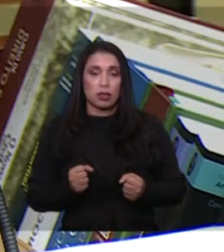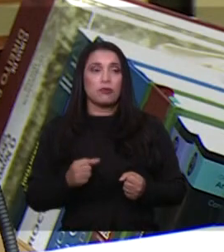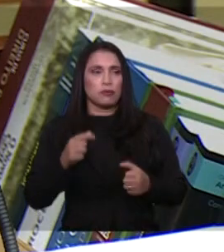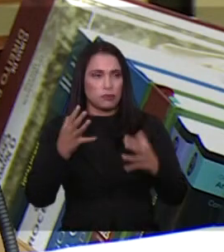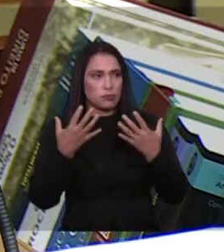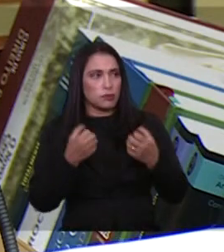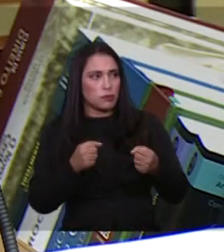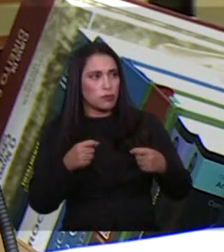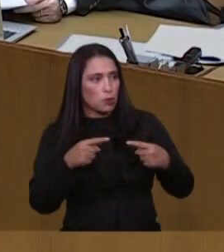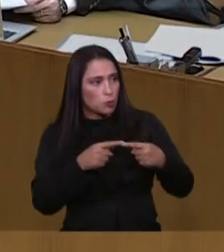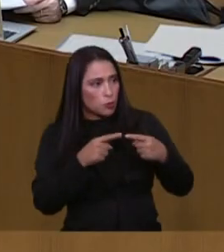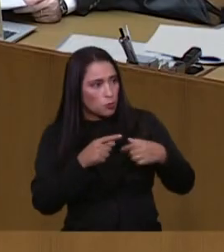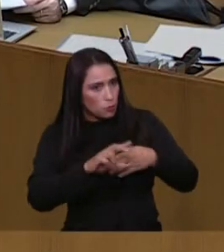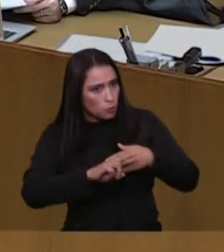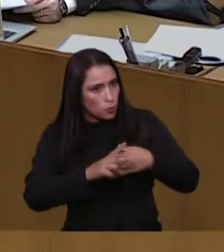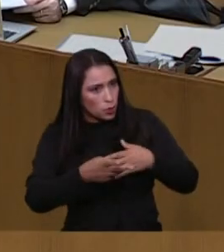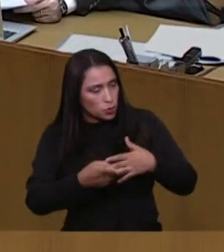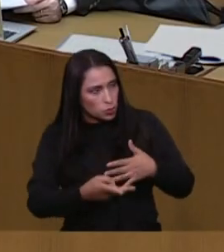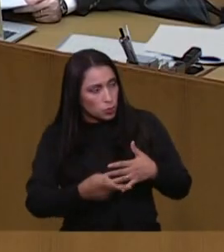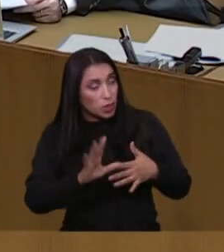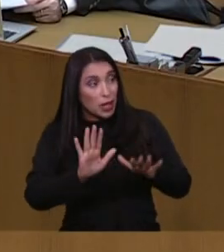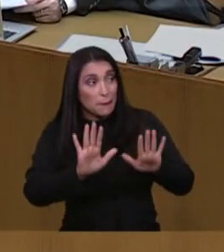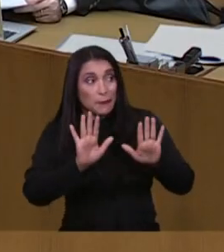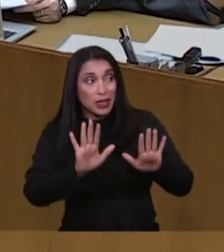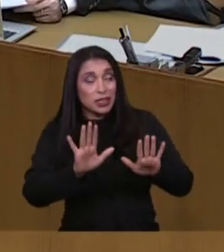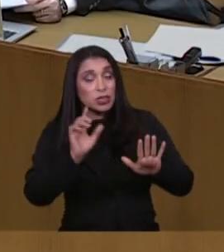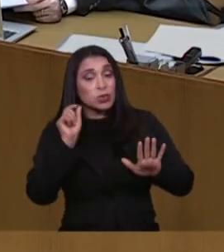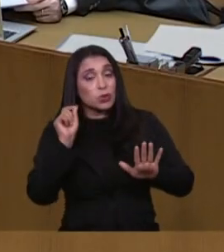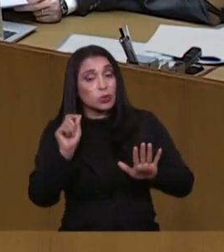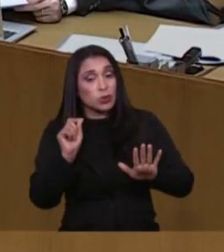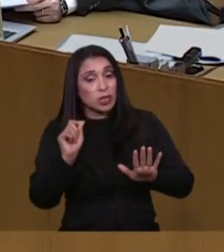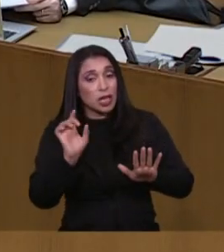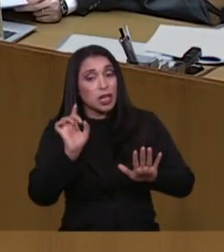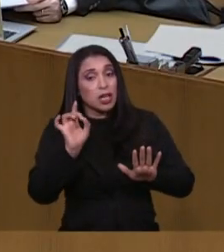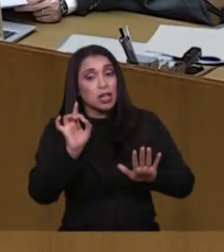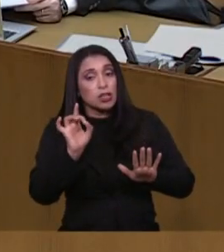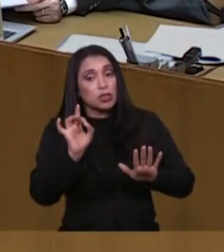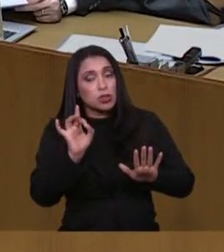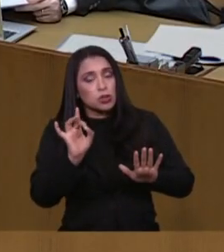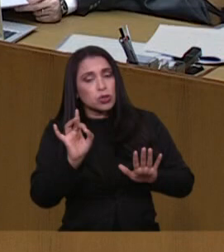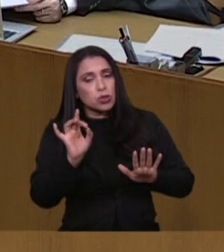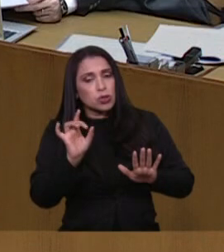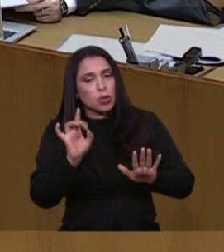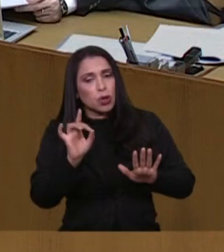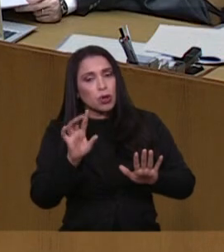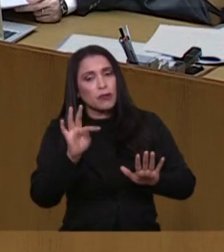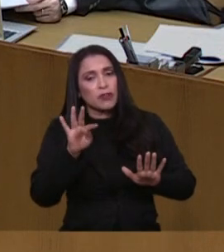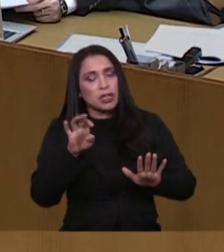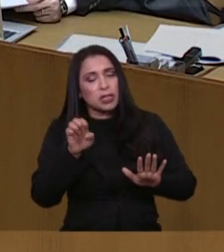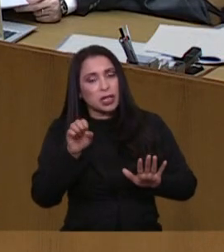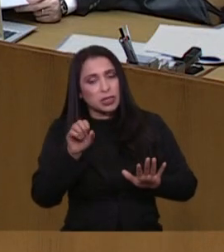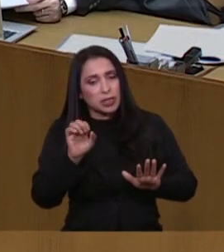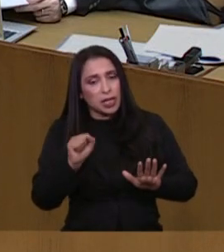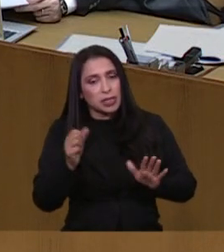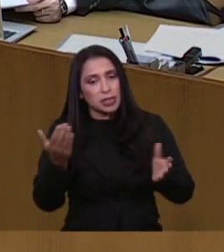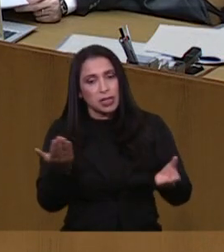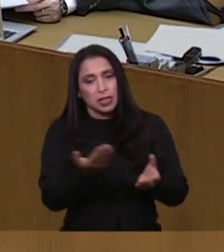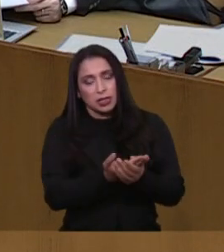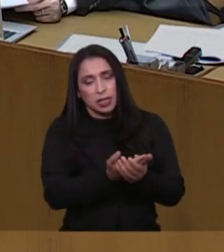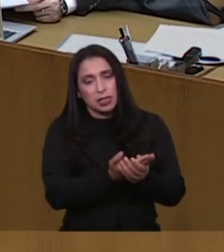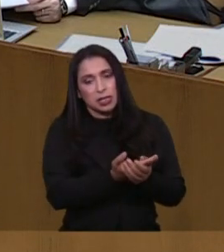modular, e vamos modular no sentido de que só se aplica essa tese às ações que estavam em